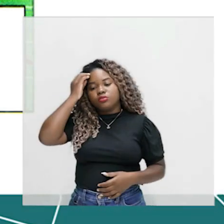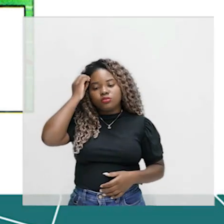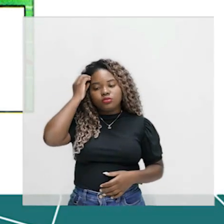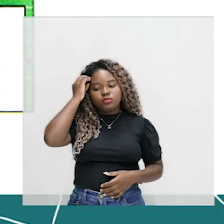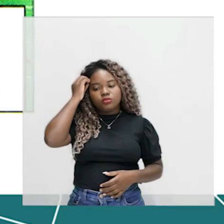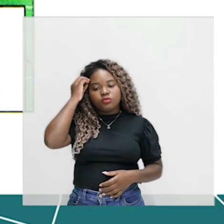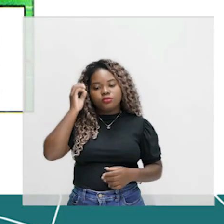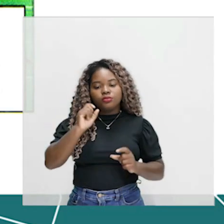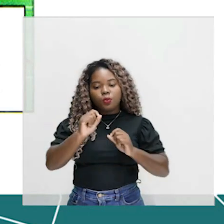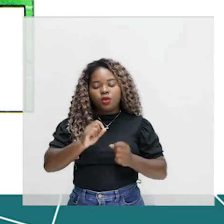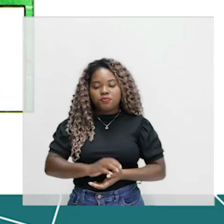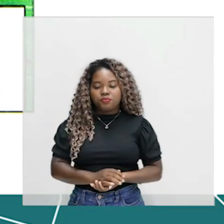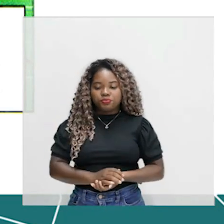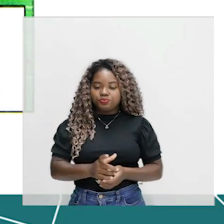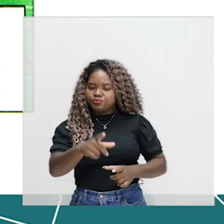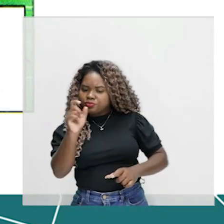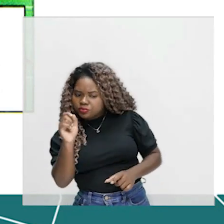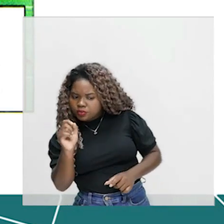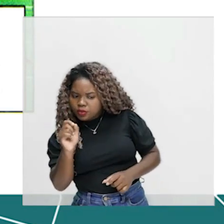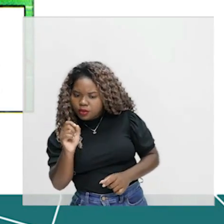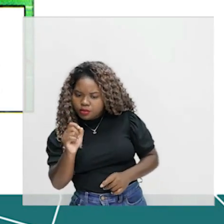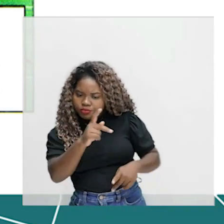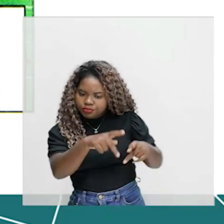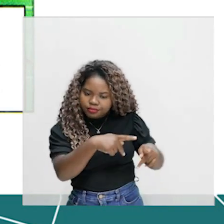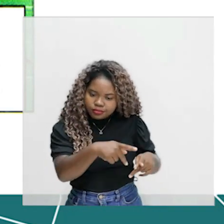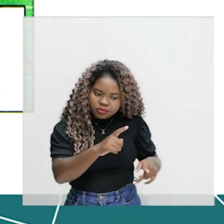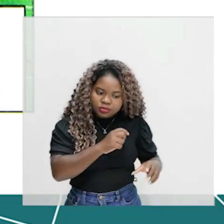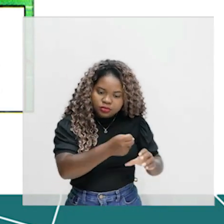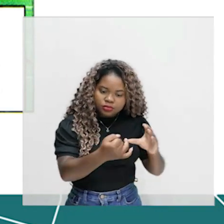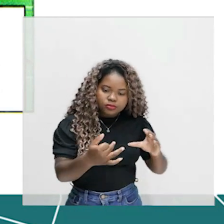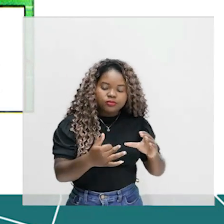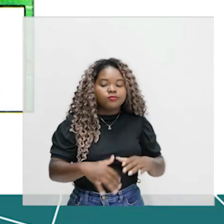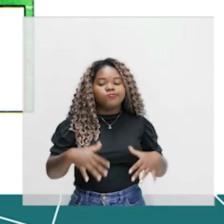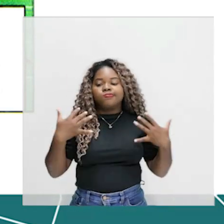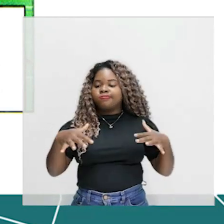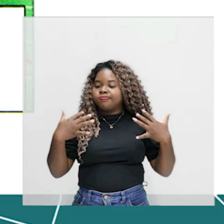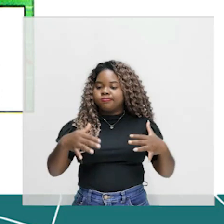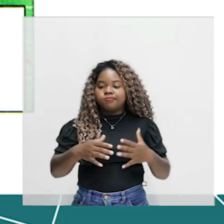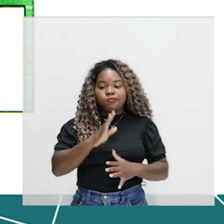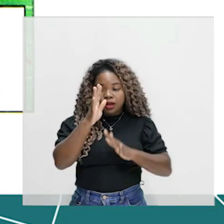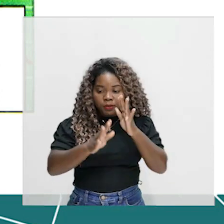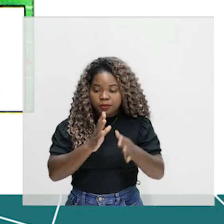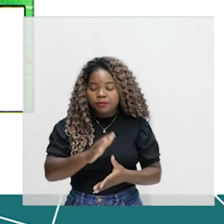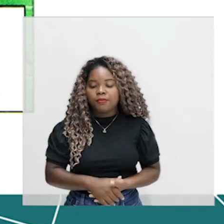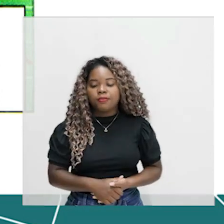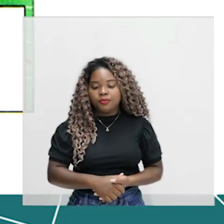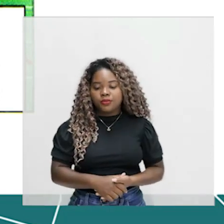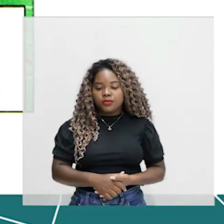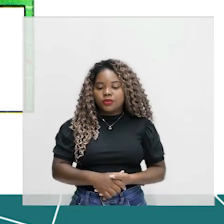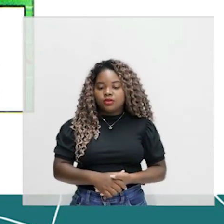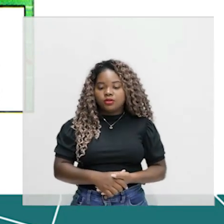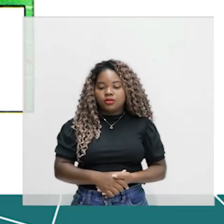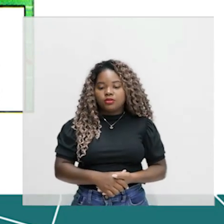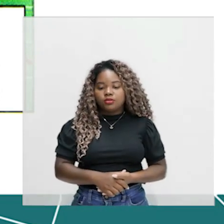próprio nome já fala ela vai selecionar os indivíduos que tem fenótipos extremos tá na estabilizadora é quem tem o